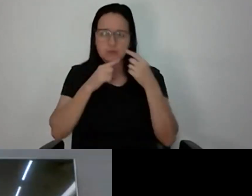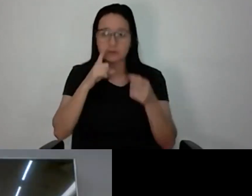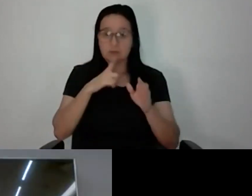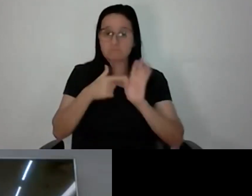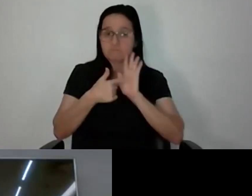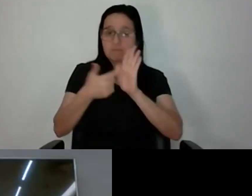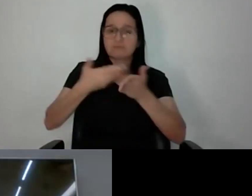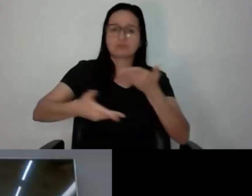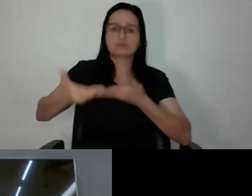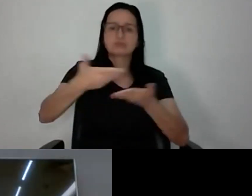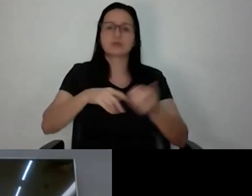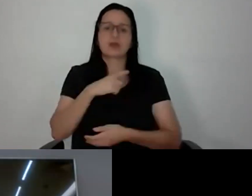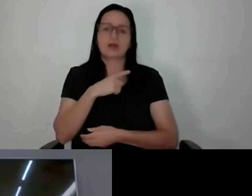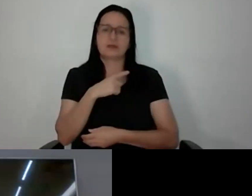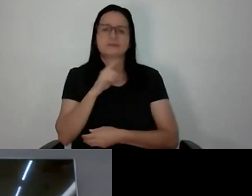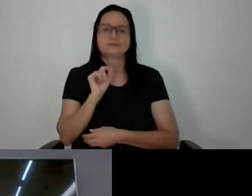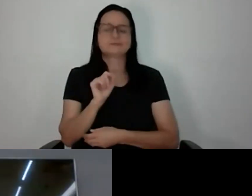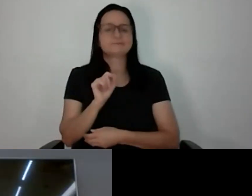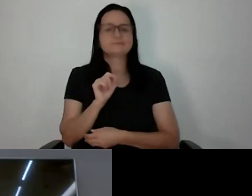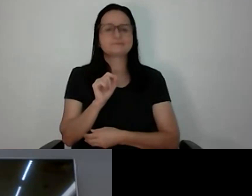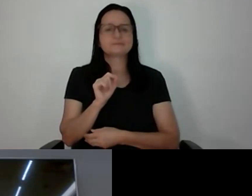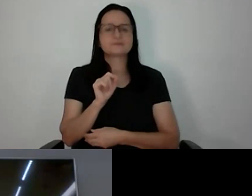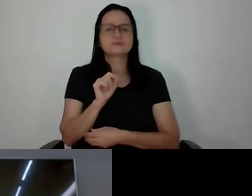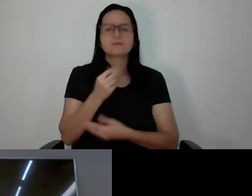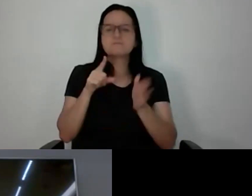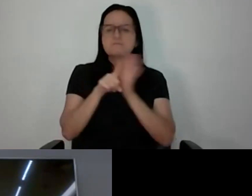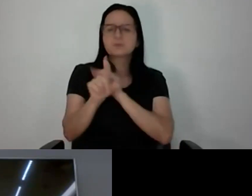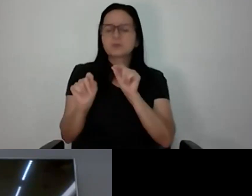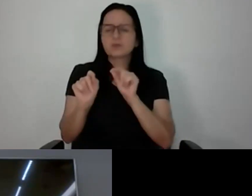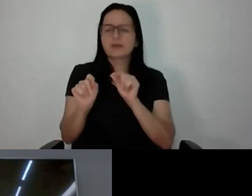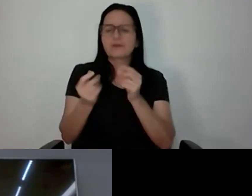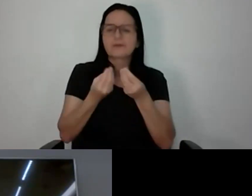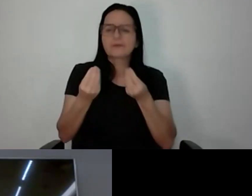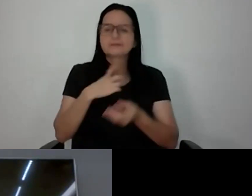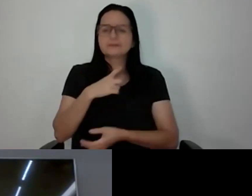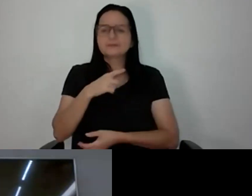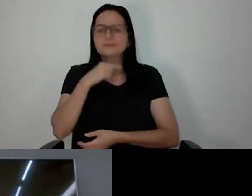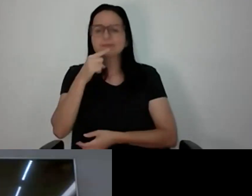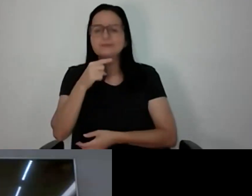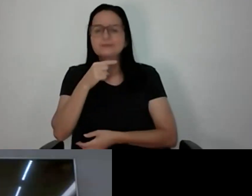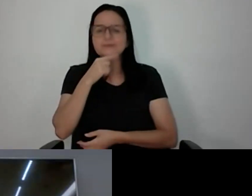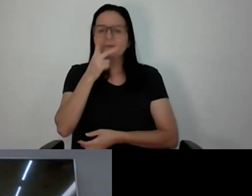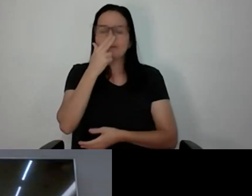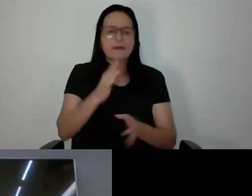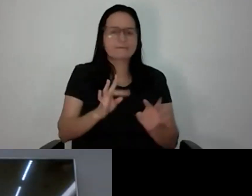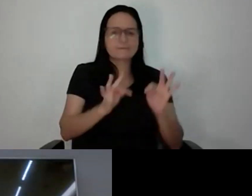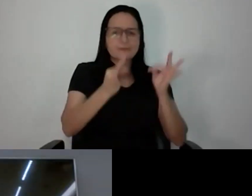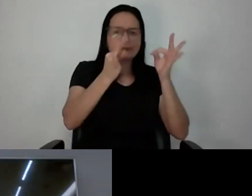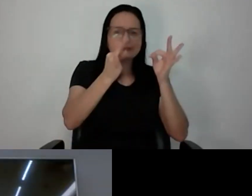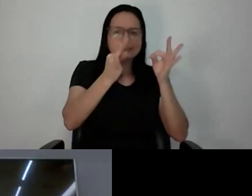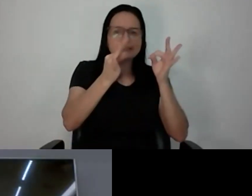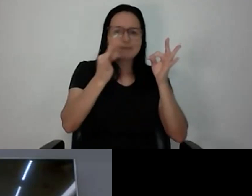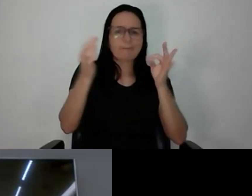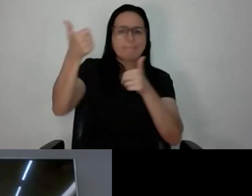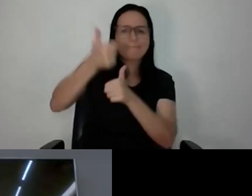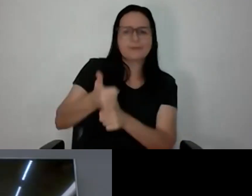no chat, através de comentários e perguntas, é talvez um receio de perder espaço para a tecnologia enquanto profissional. Então, assim, eu acho que as